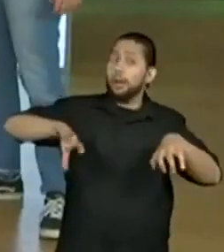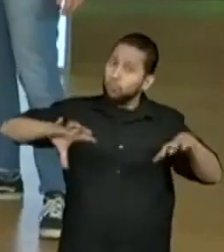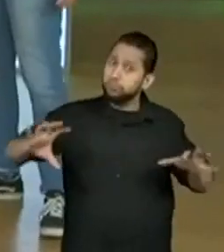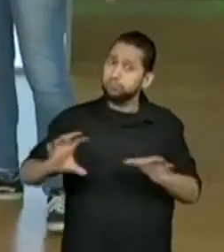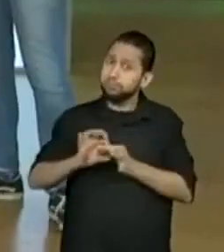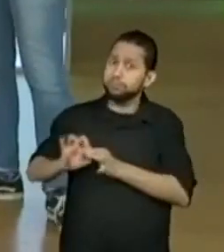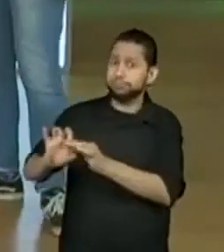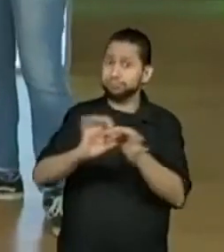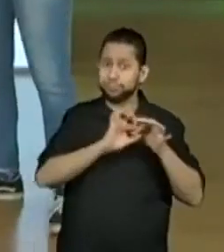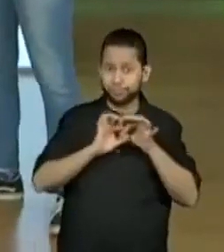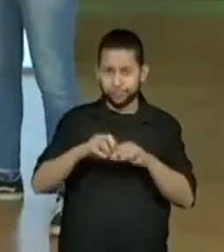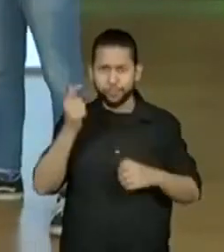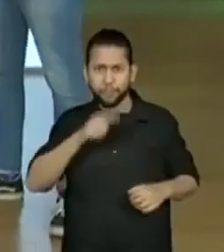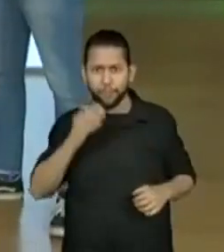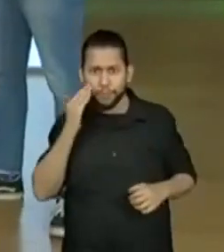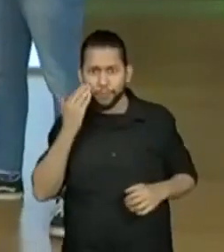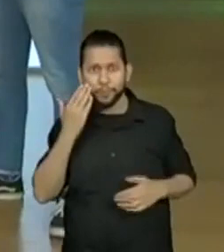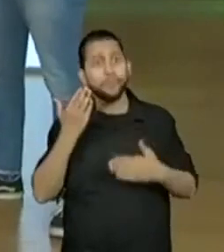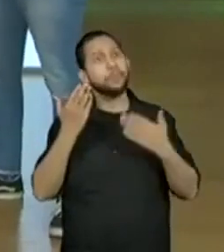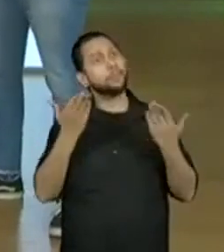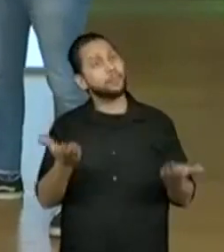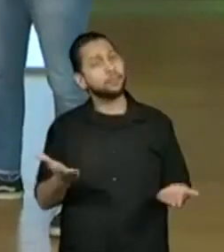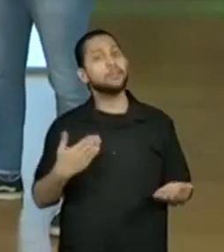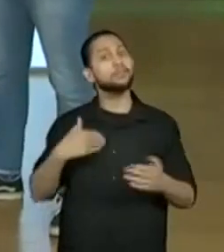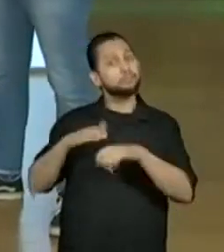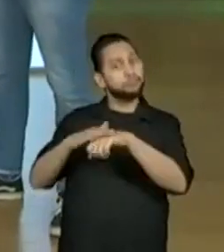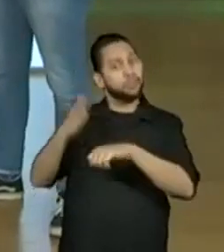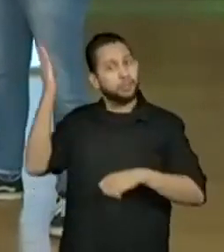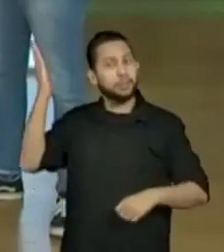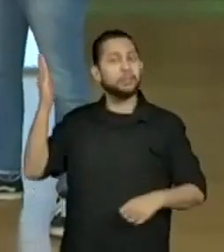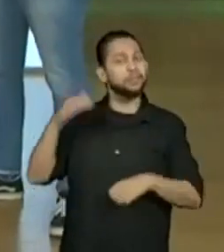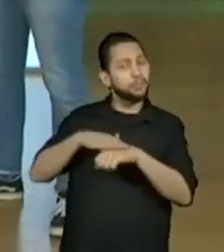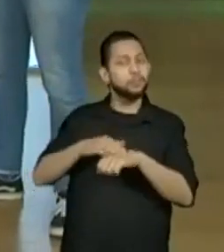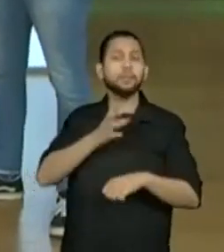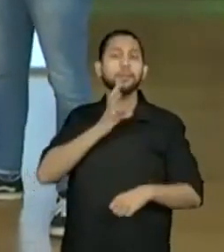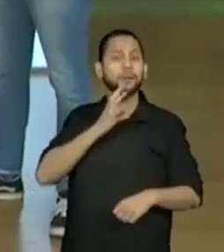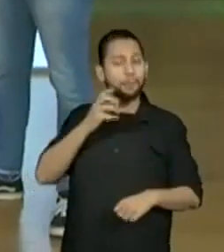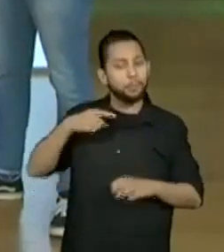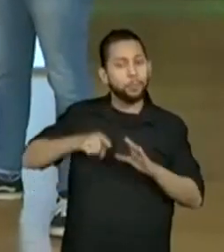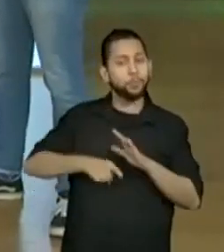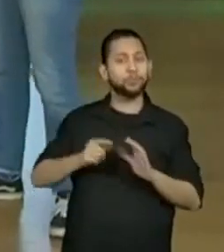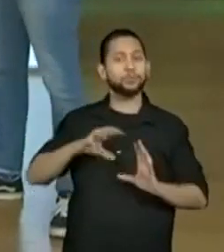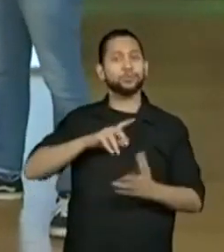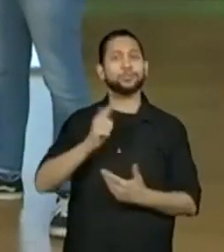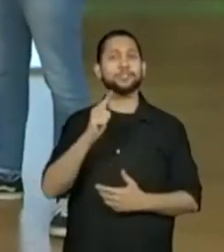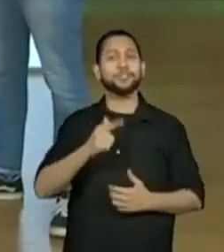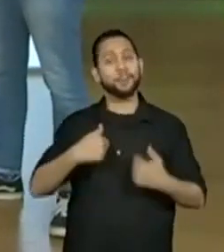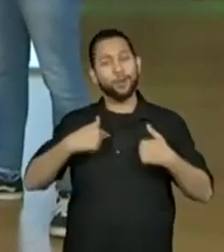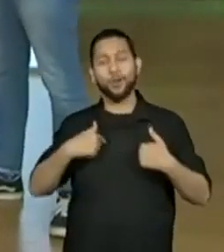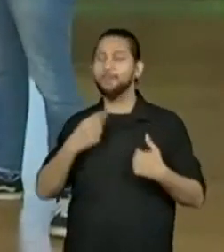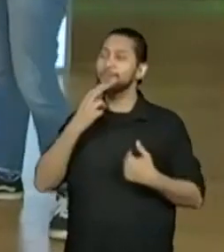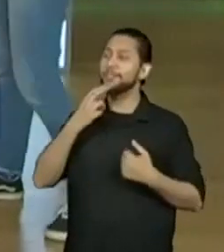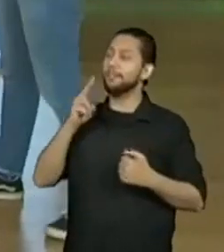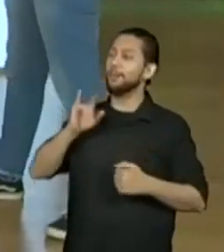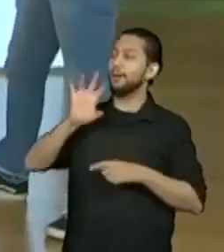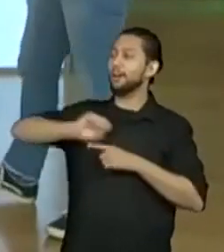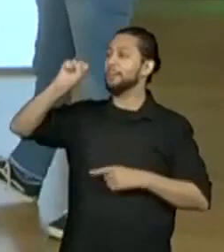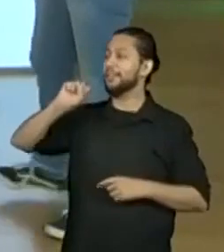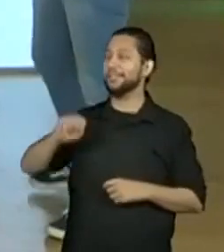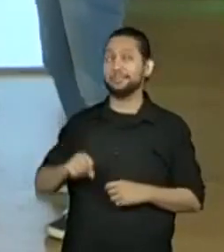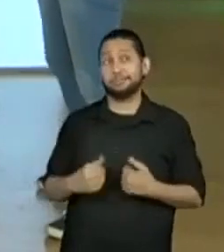sim, vocês entenderam que o quê? Trouxe a pessoa certa para hoje. Para ganhar. Vamos lá. Não, para eu ganhar. Então, vamos